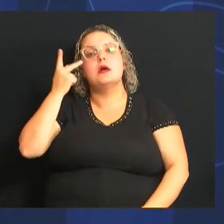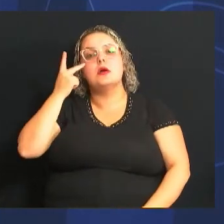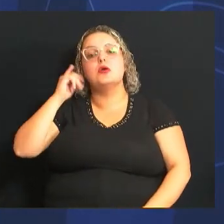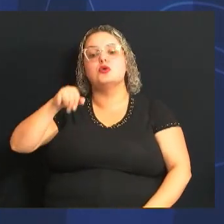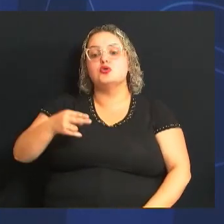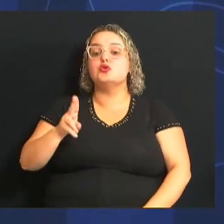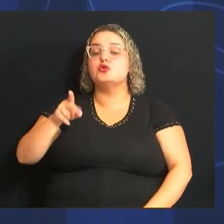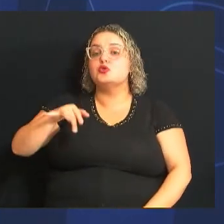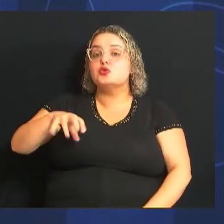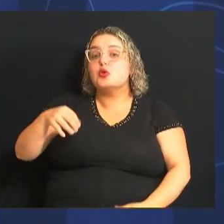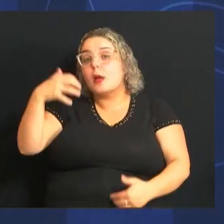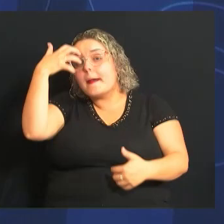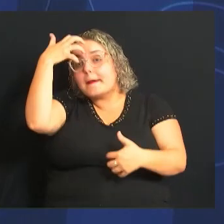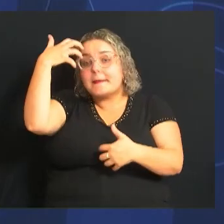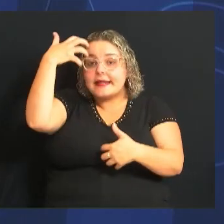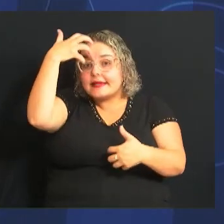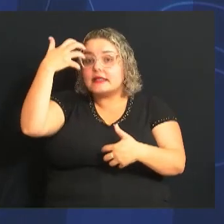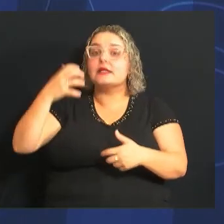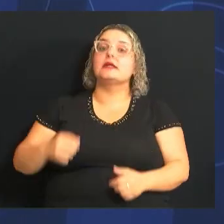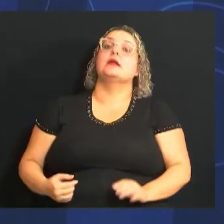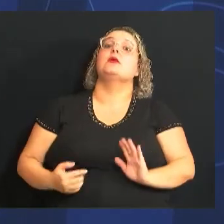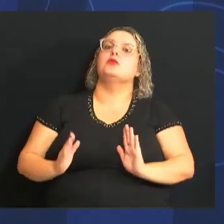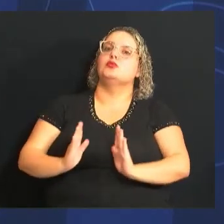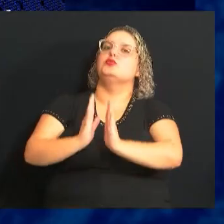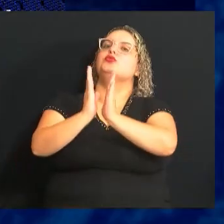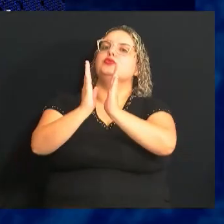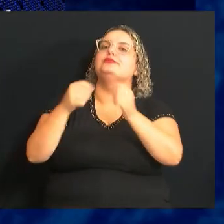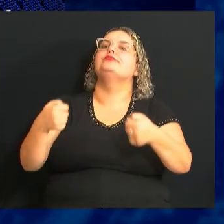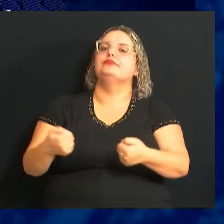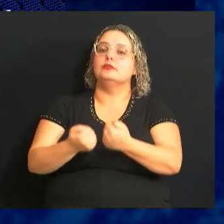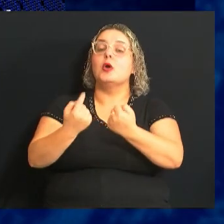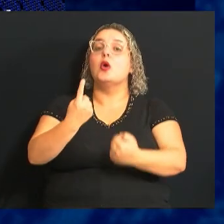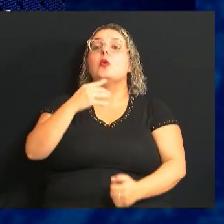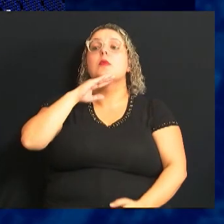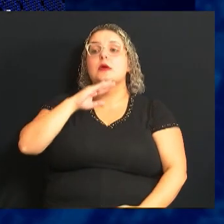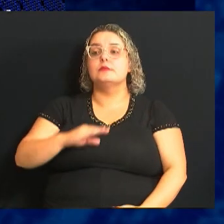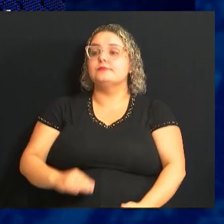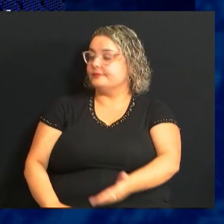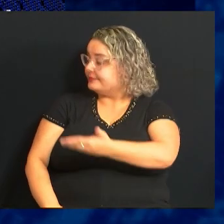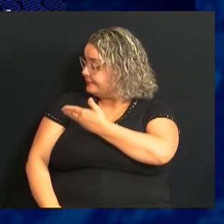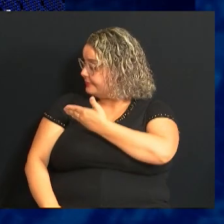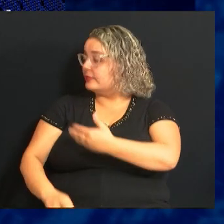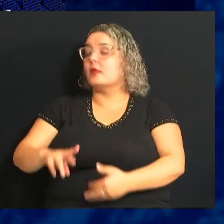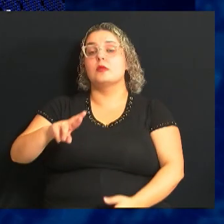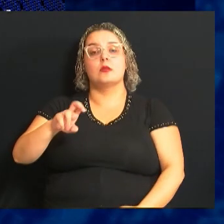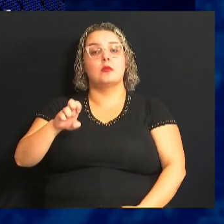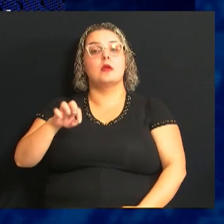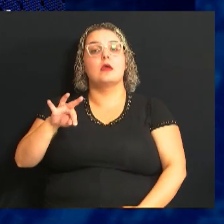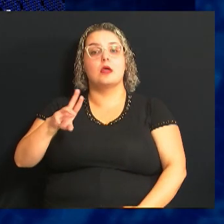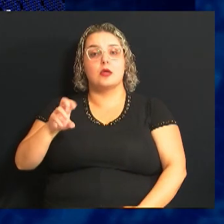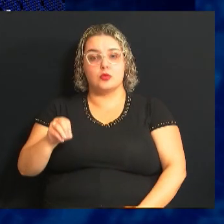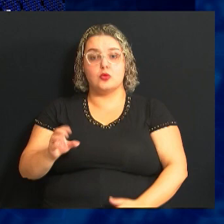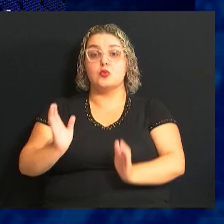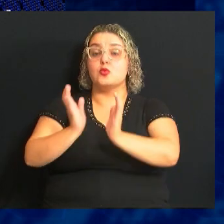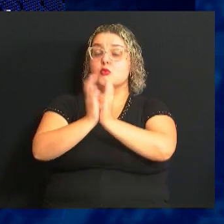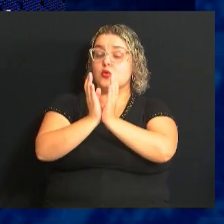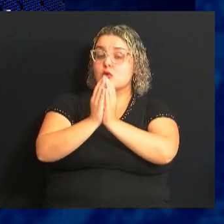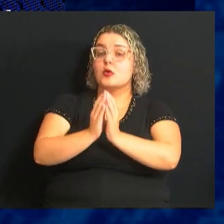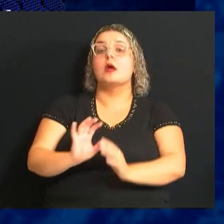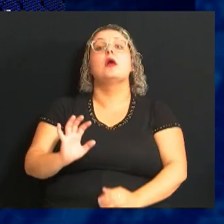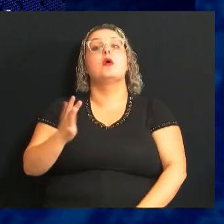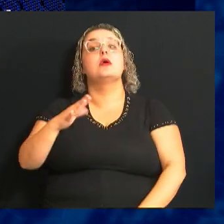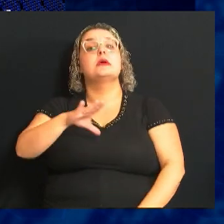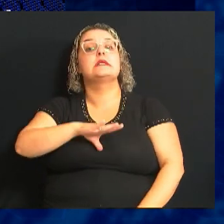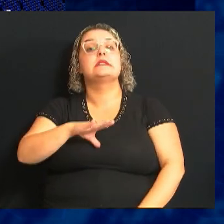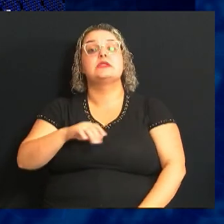Macaquinha enfrenta à 13h da tarde o Retrô, equipe de Pernambuco. O duelo acontece na cidade de